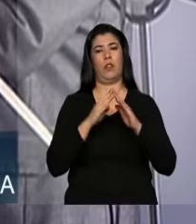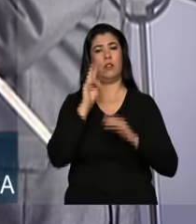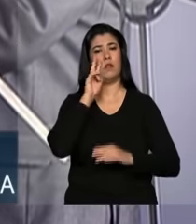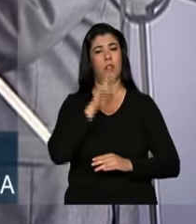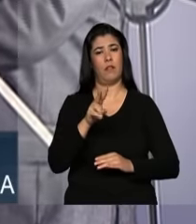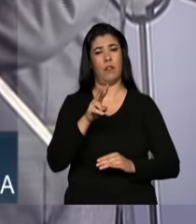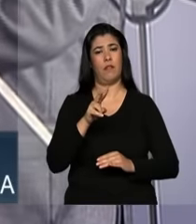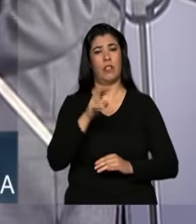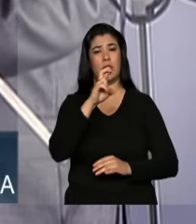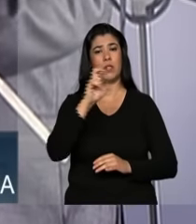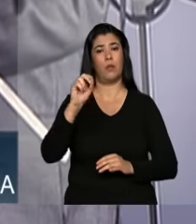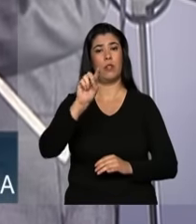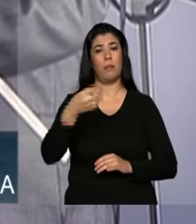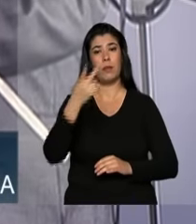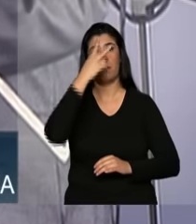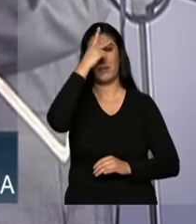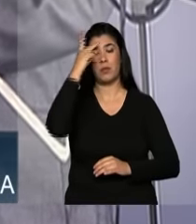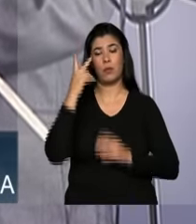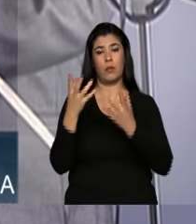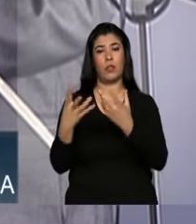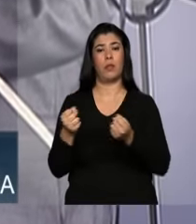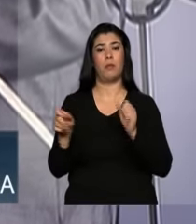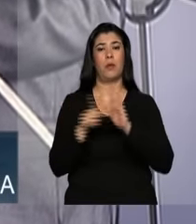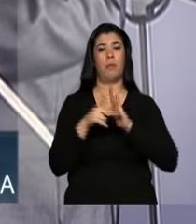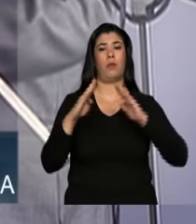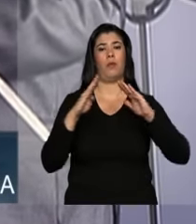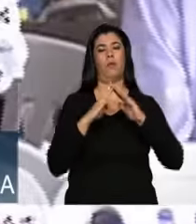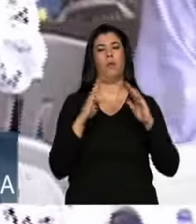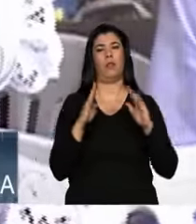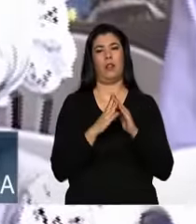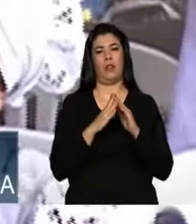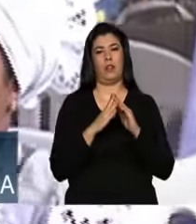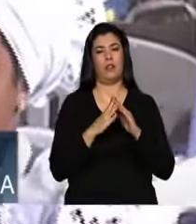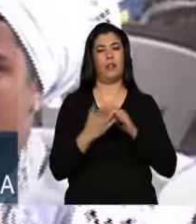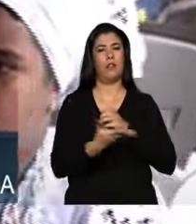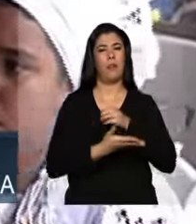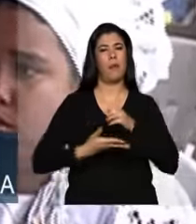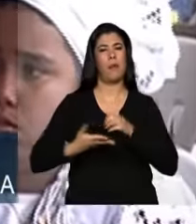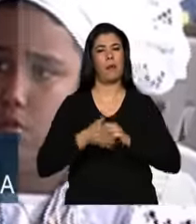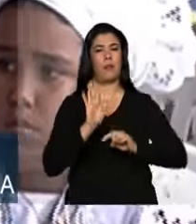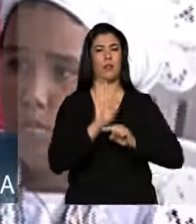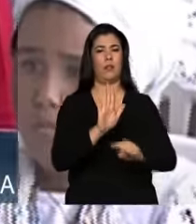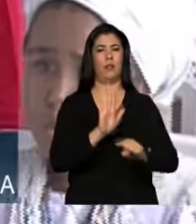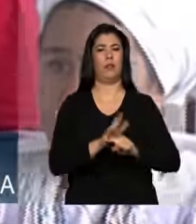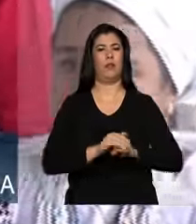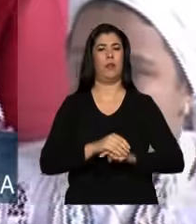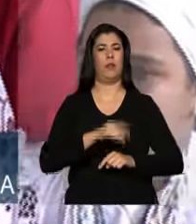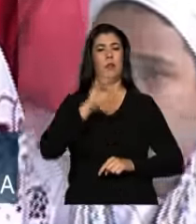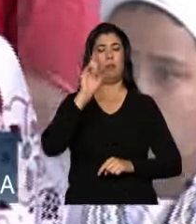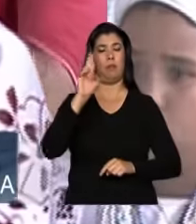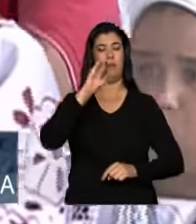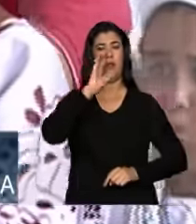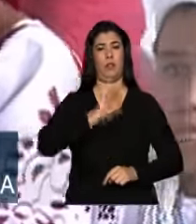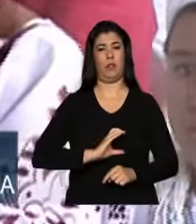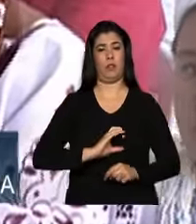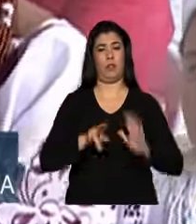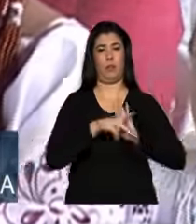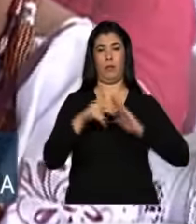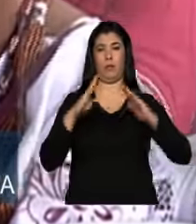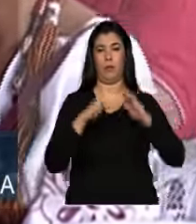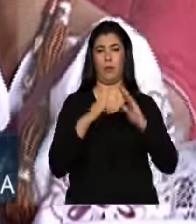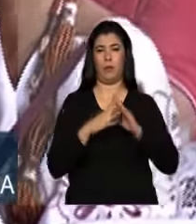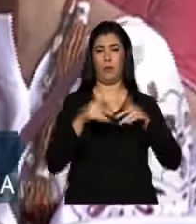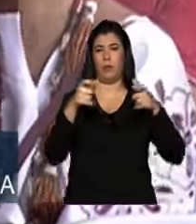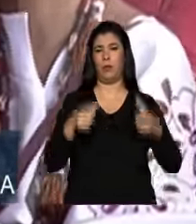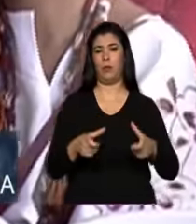pessoas diretamente atendidas numa questão básica da cidadania: a casa própria, um